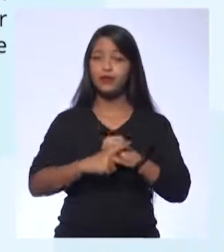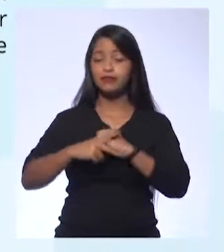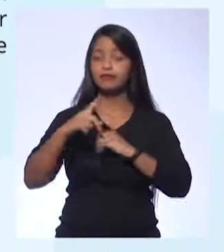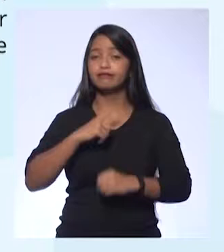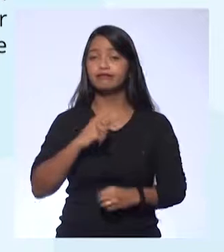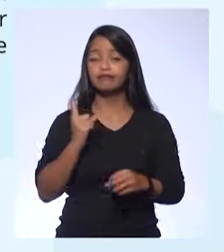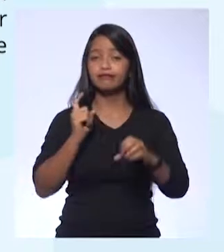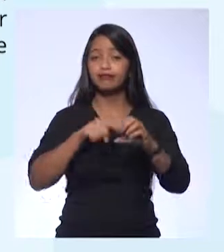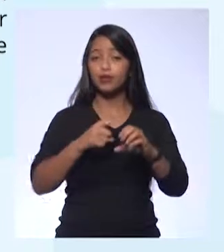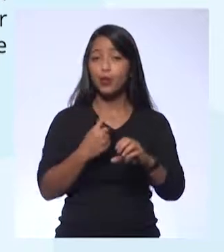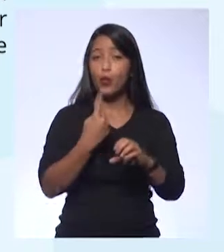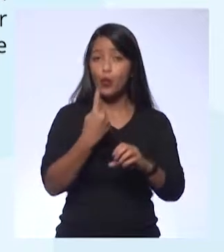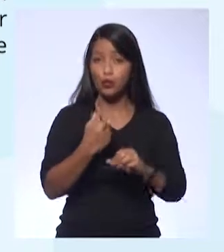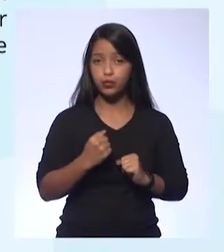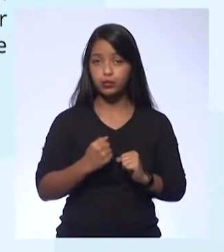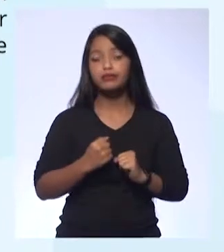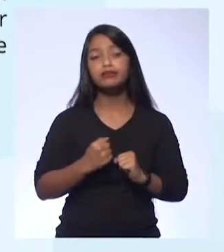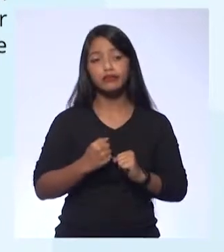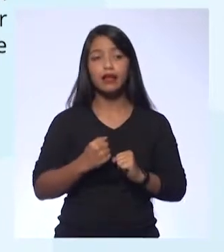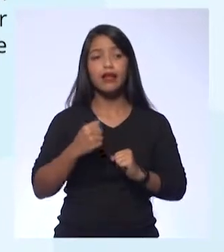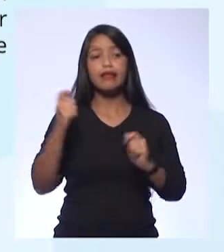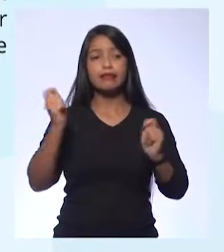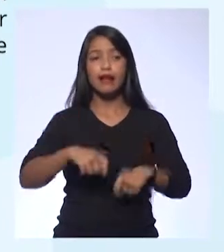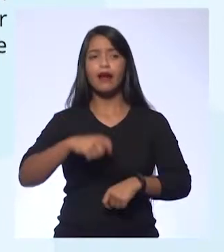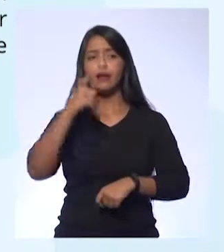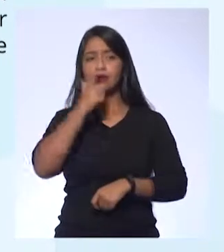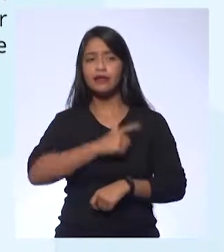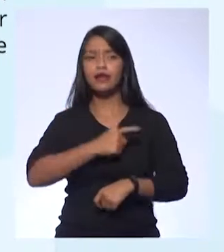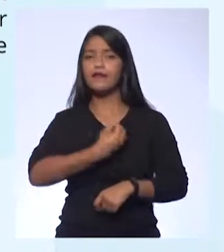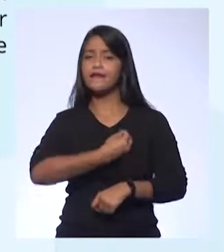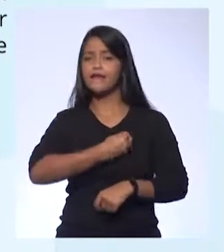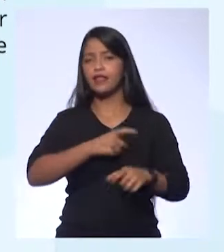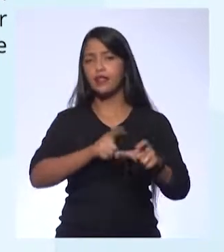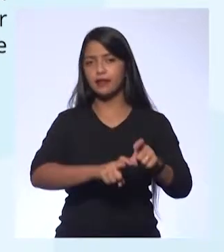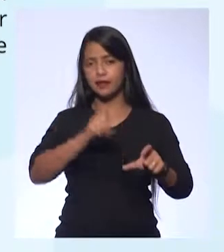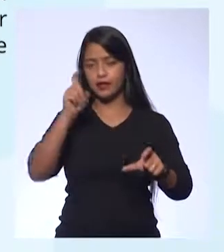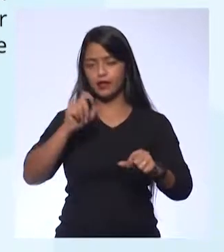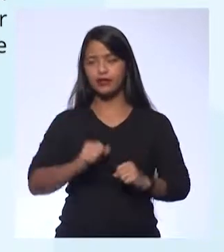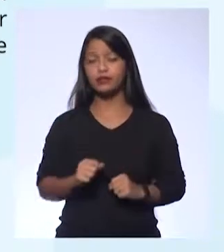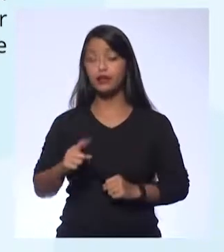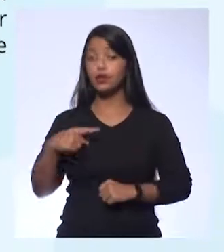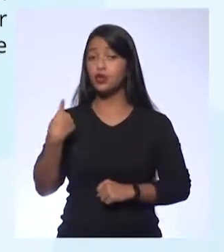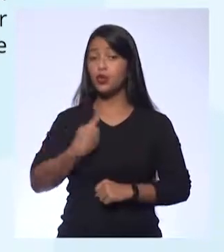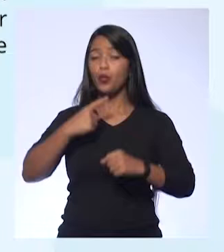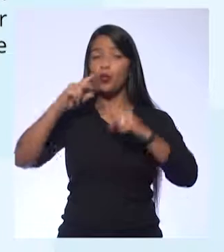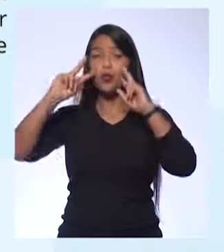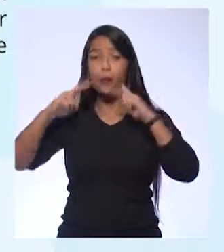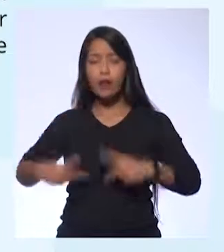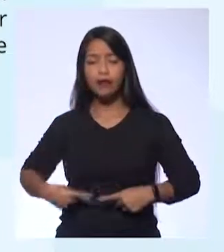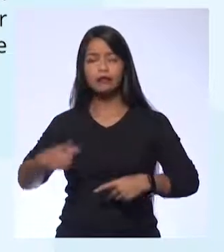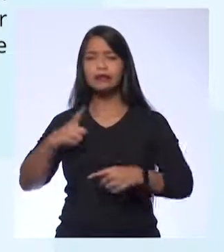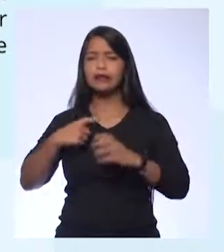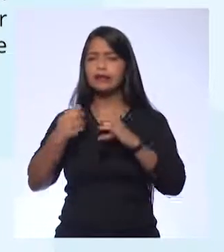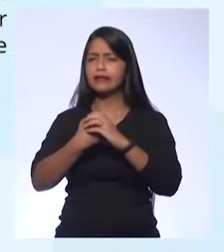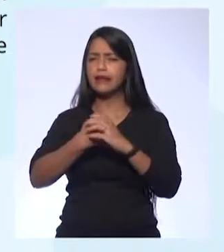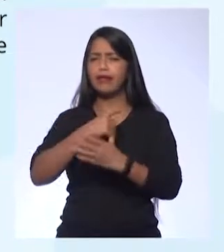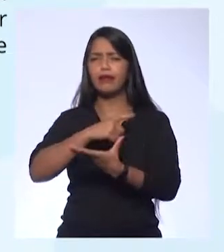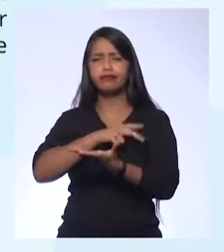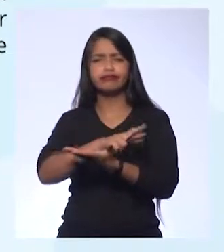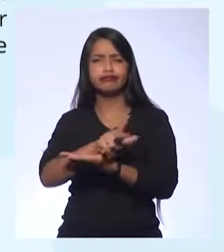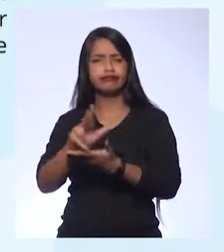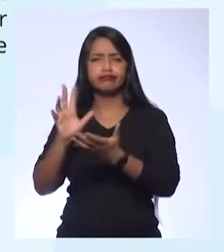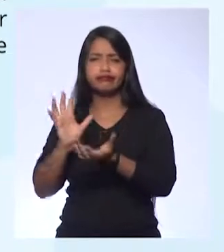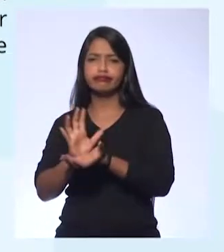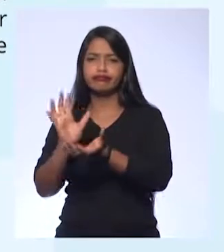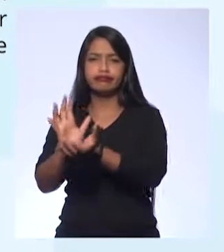Em seres pluricelulares como nós, seres humanos, existem diferentes grupos de células que se unem para formar diferentes tecidos,